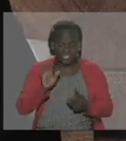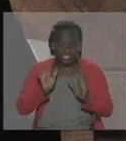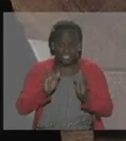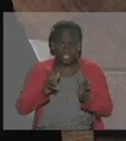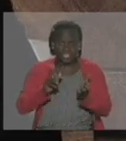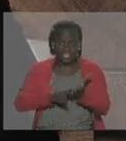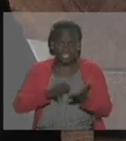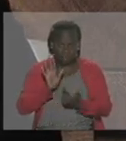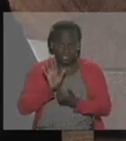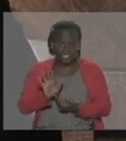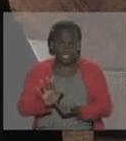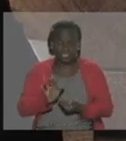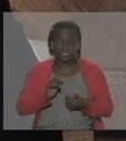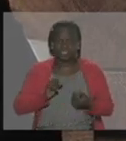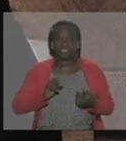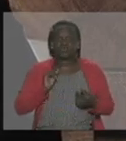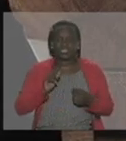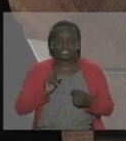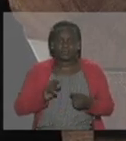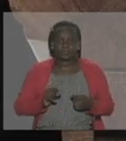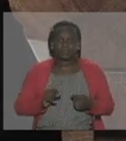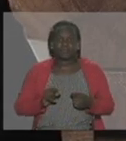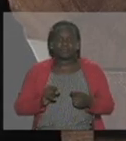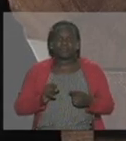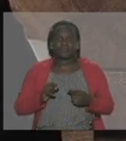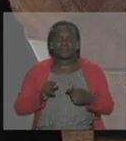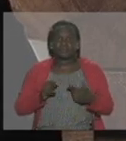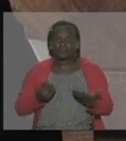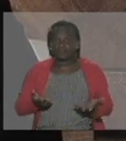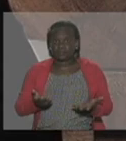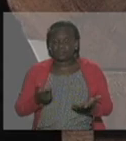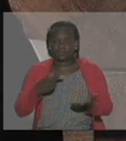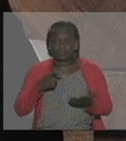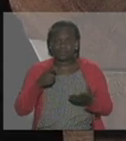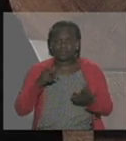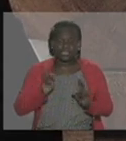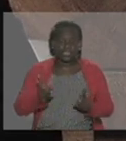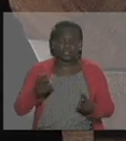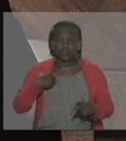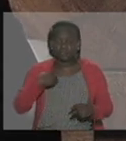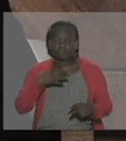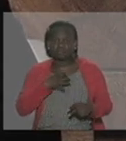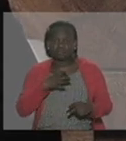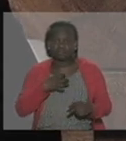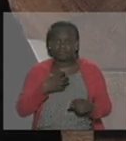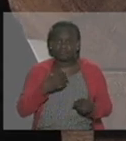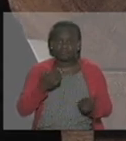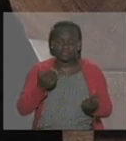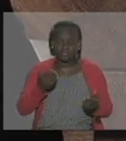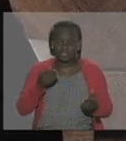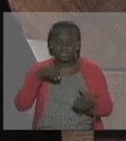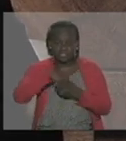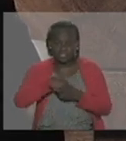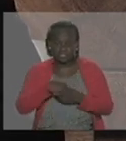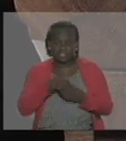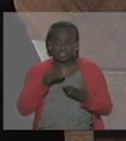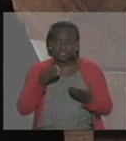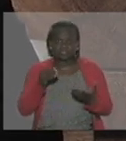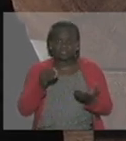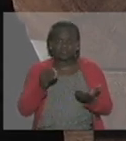já vê na carta de apresentação se o que que é Eu sempre me dava me impunha